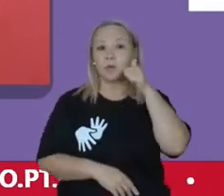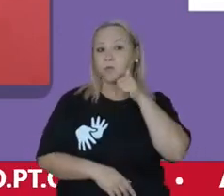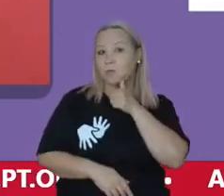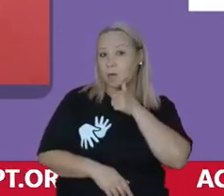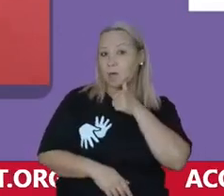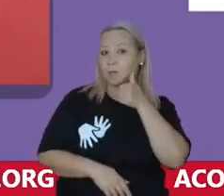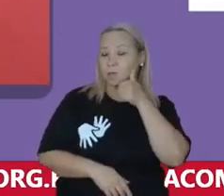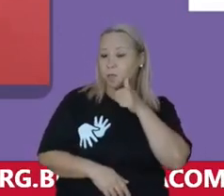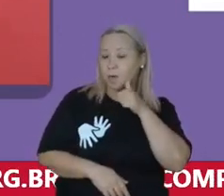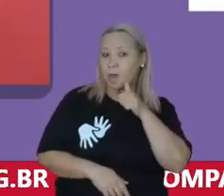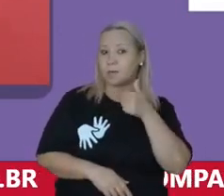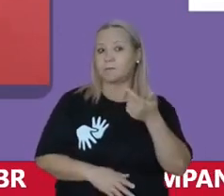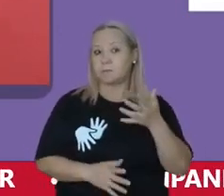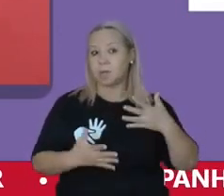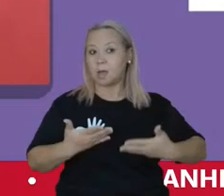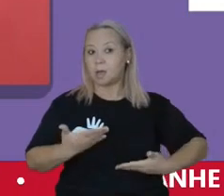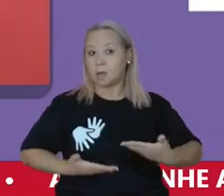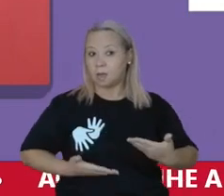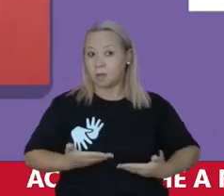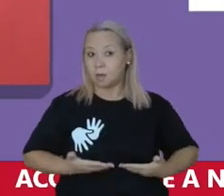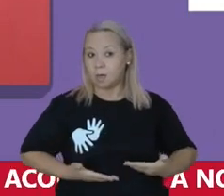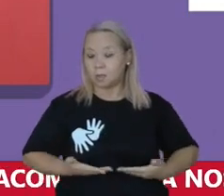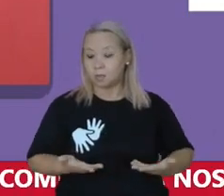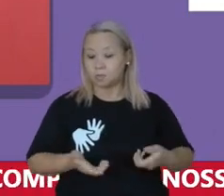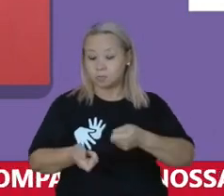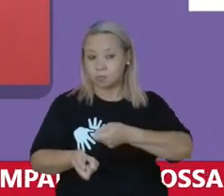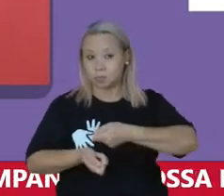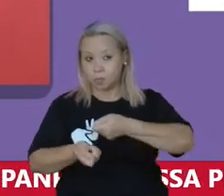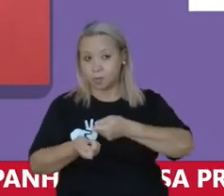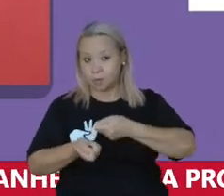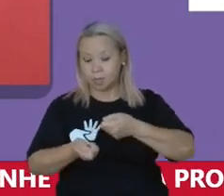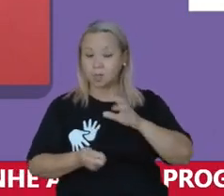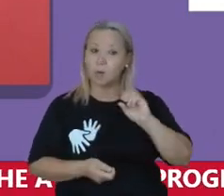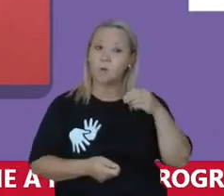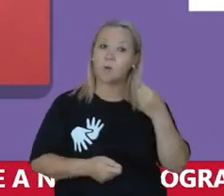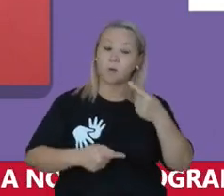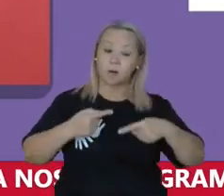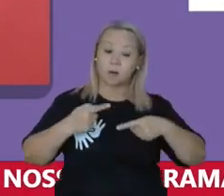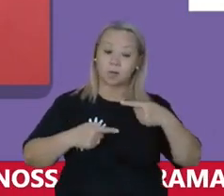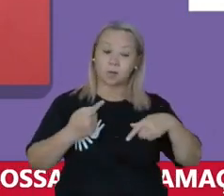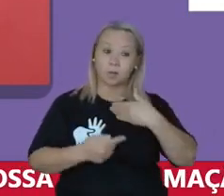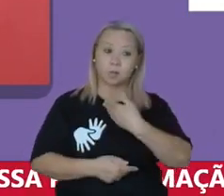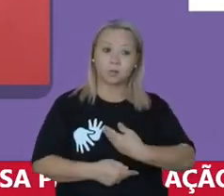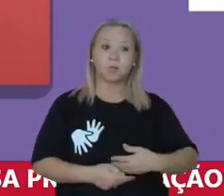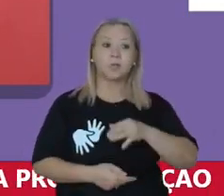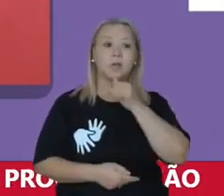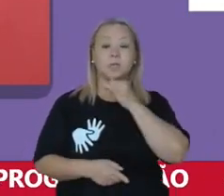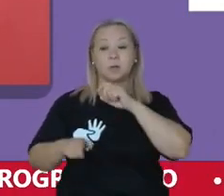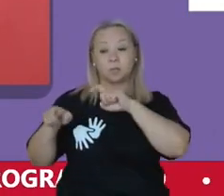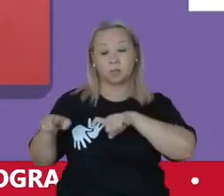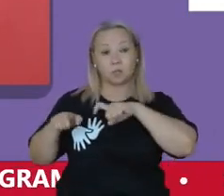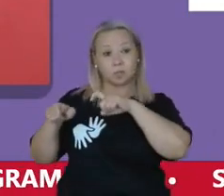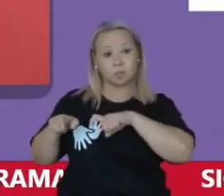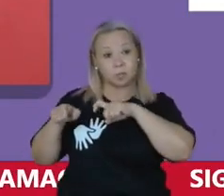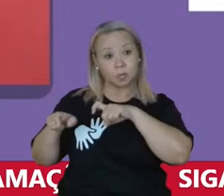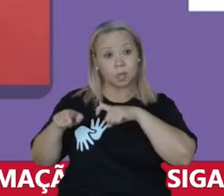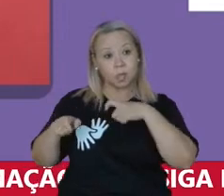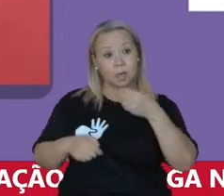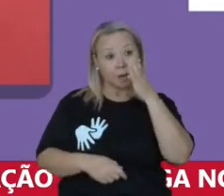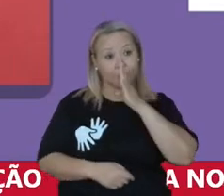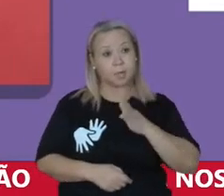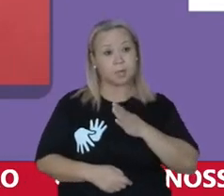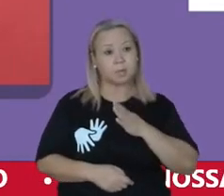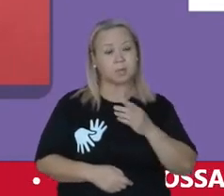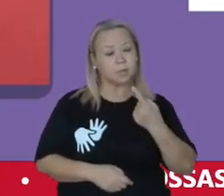como mulheres domésticas, sejam elas nas políticas públicas, como por exemplo no campo brasileiro. Nós